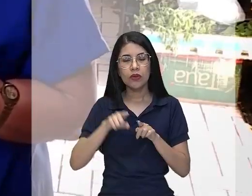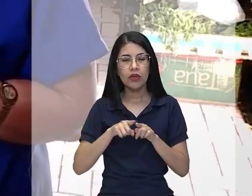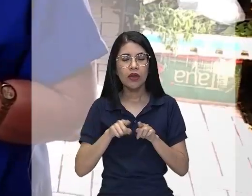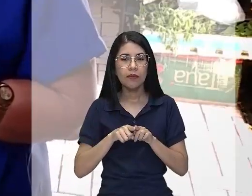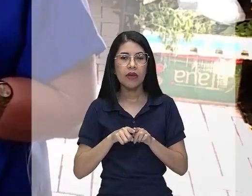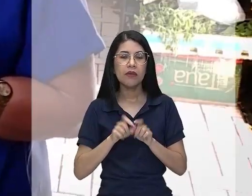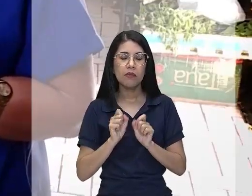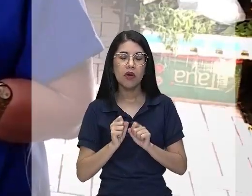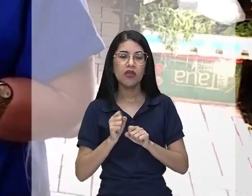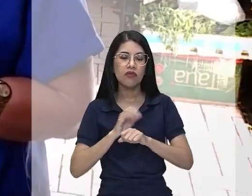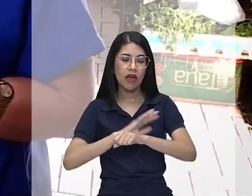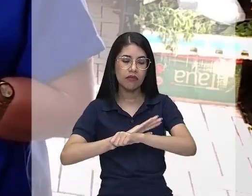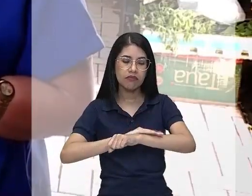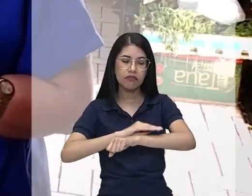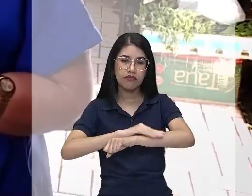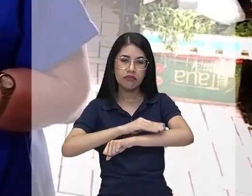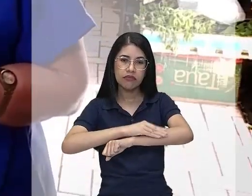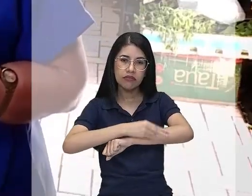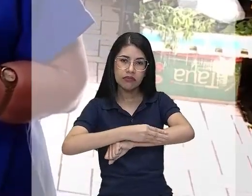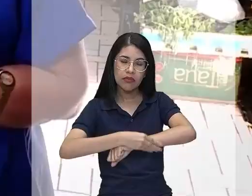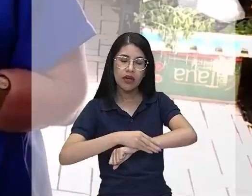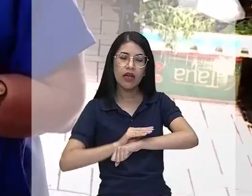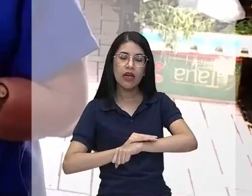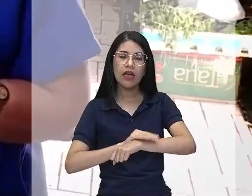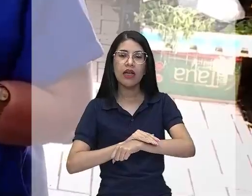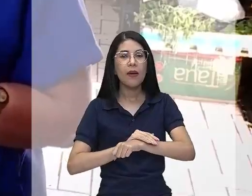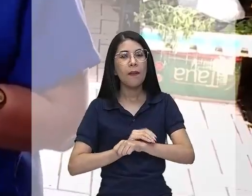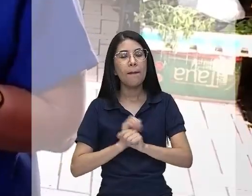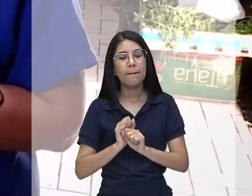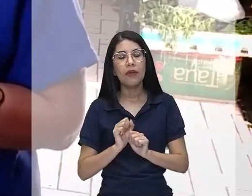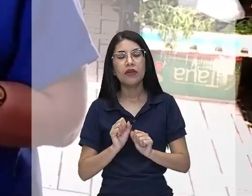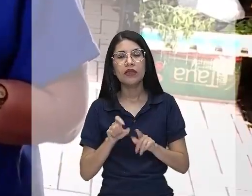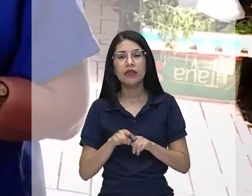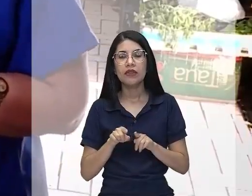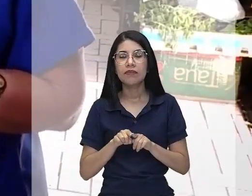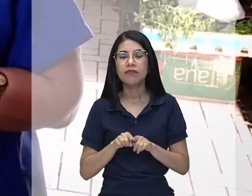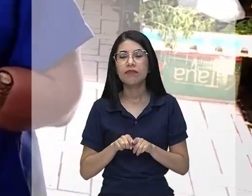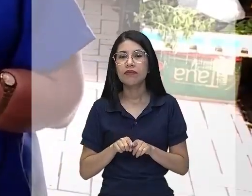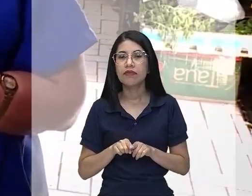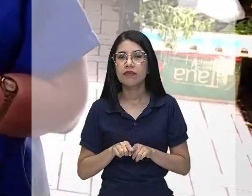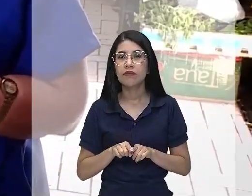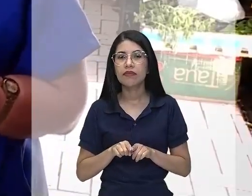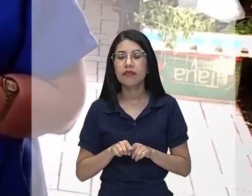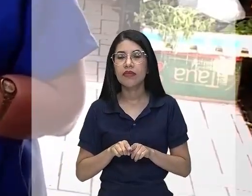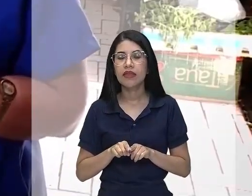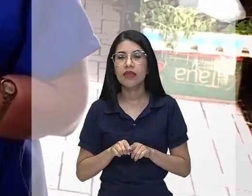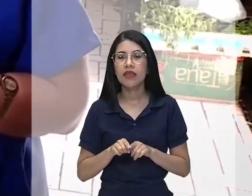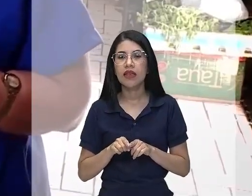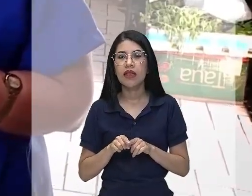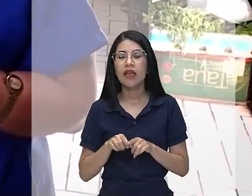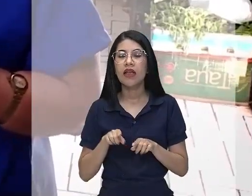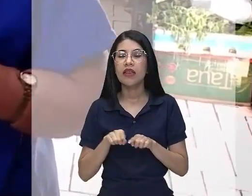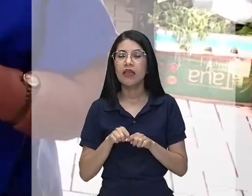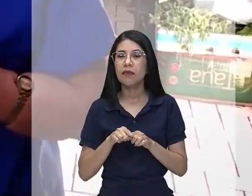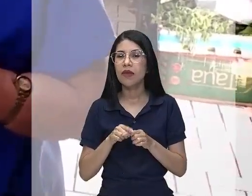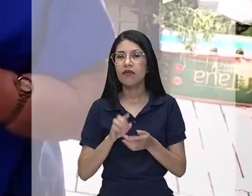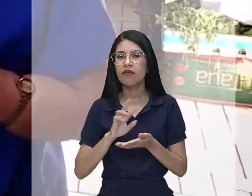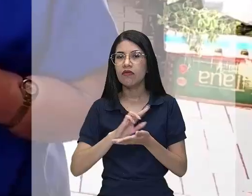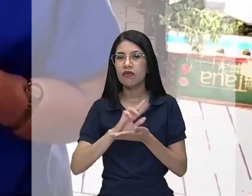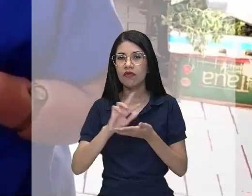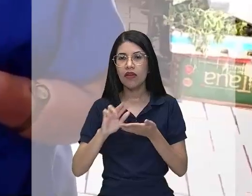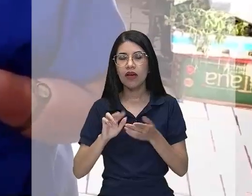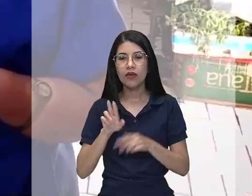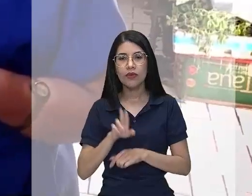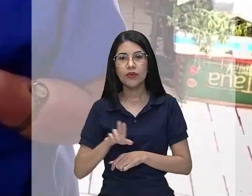o emplasto, né? E você pega ela, pega a batata do emenda-osso, você